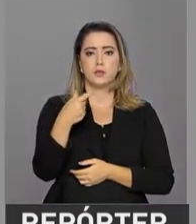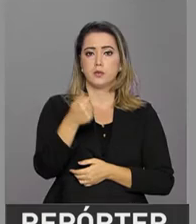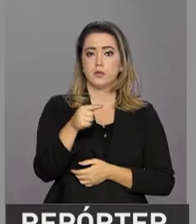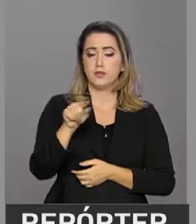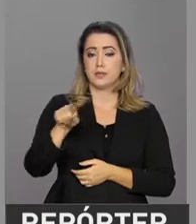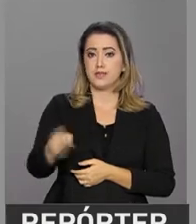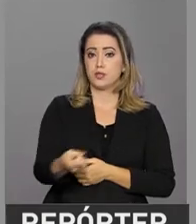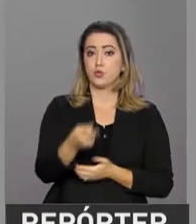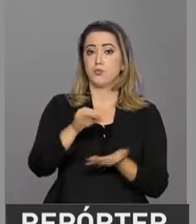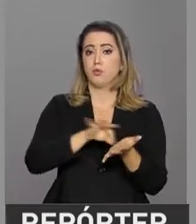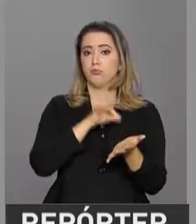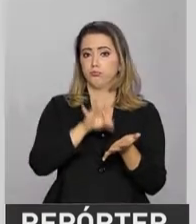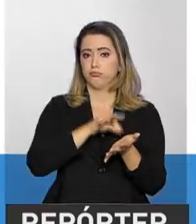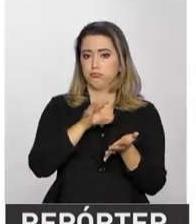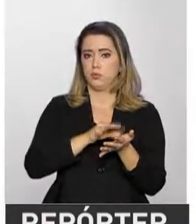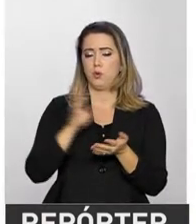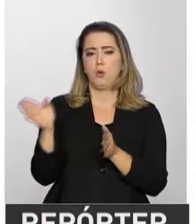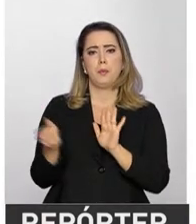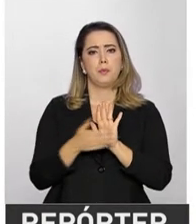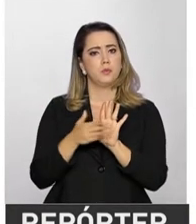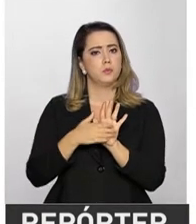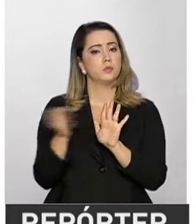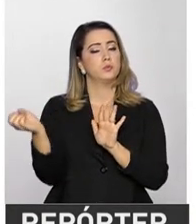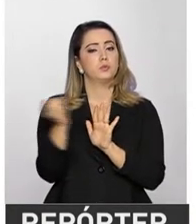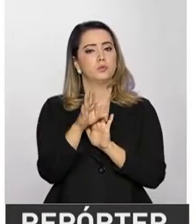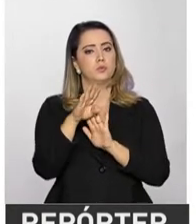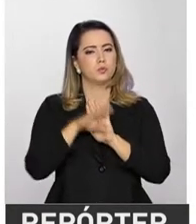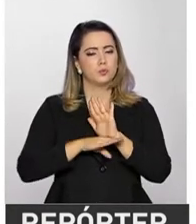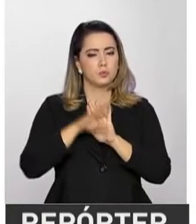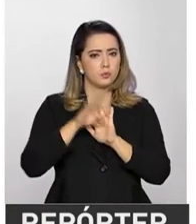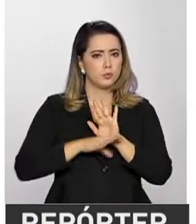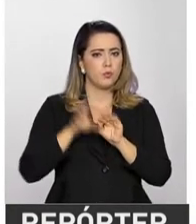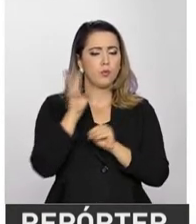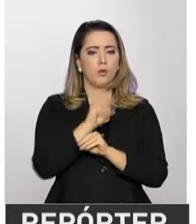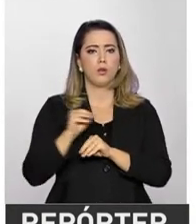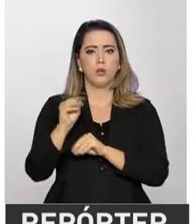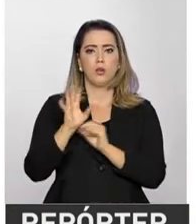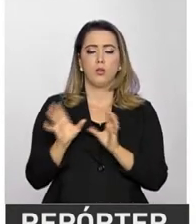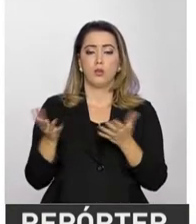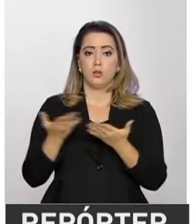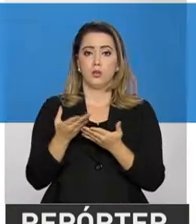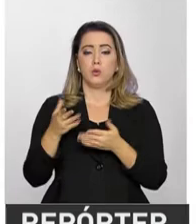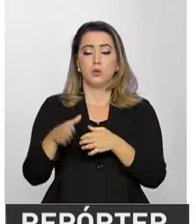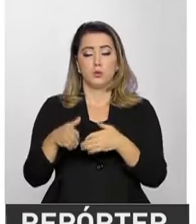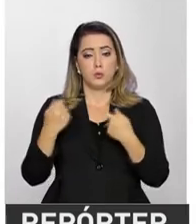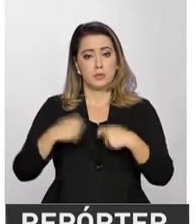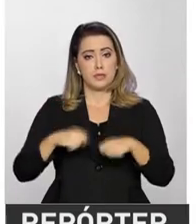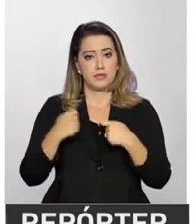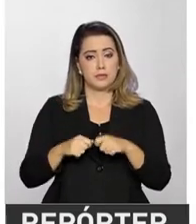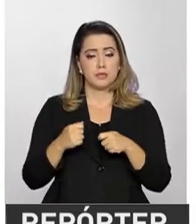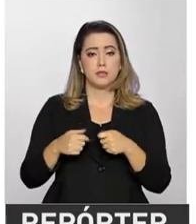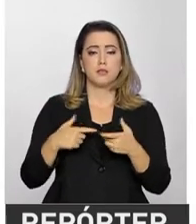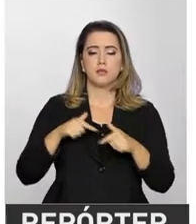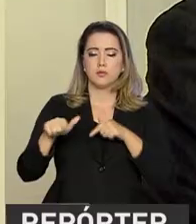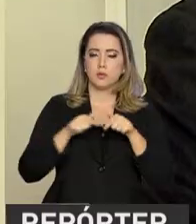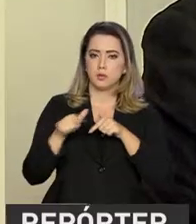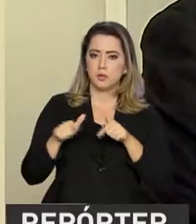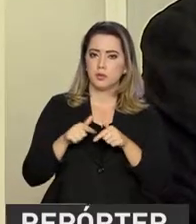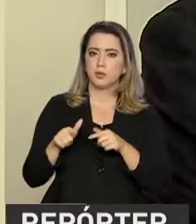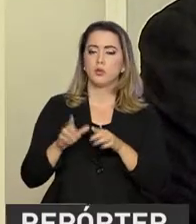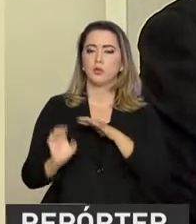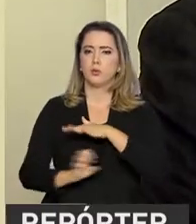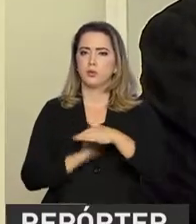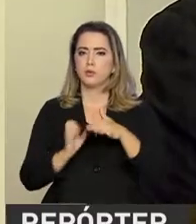matrículas a proposta da nova plataforma virtual é atender à demanda do mercado e às necessidades do trabalhador